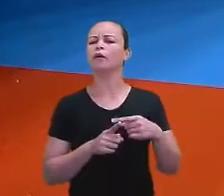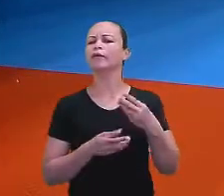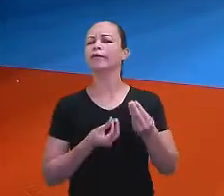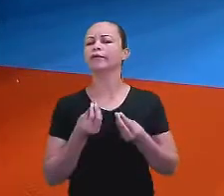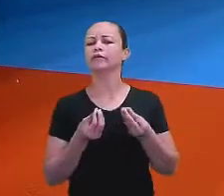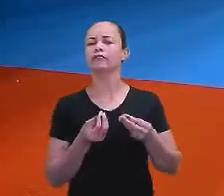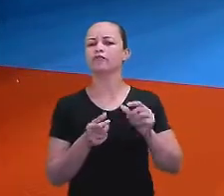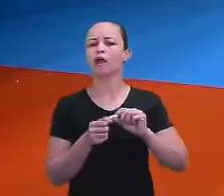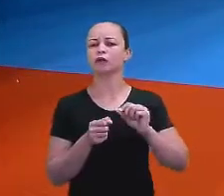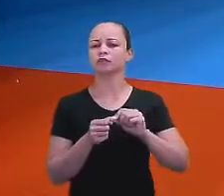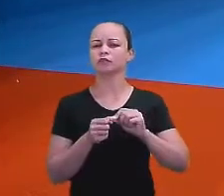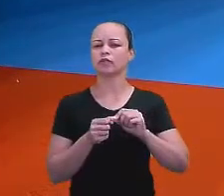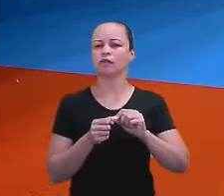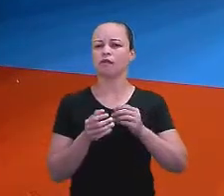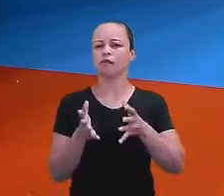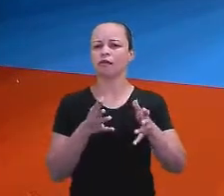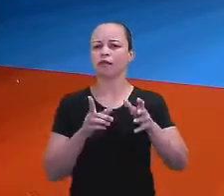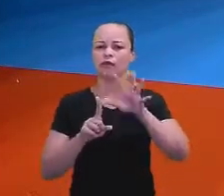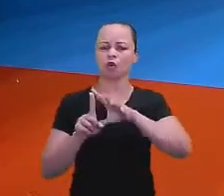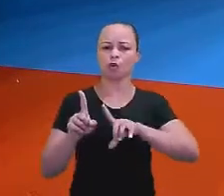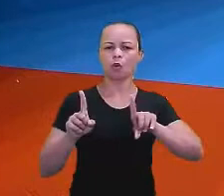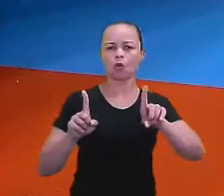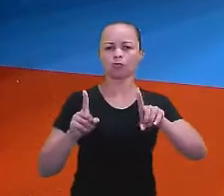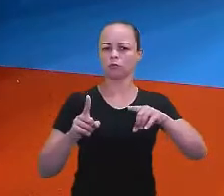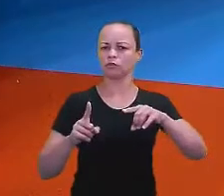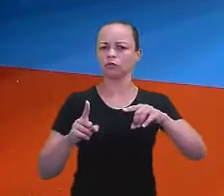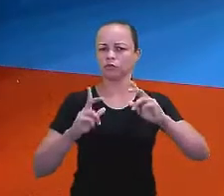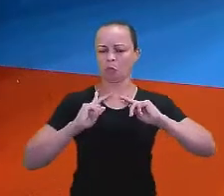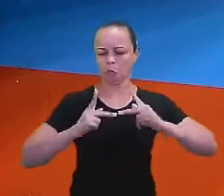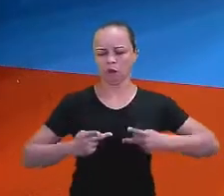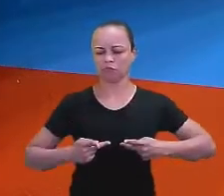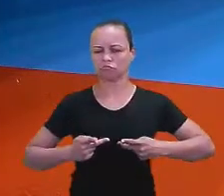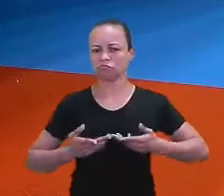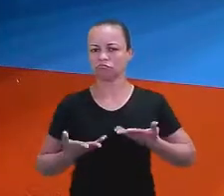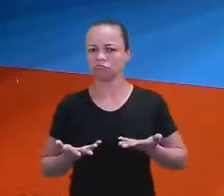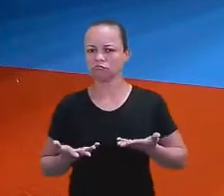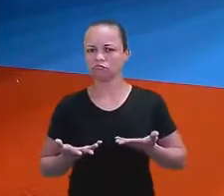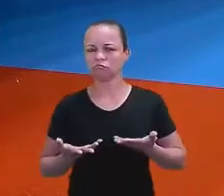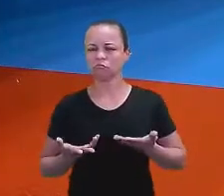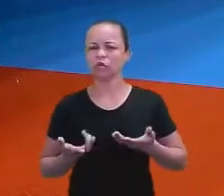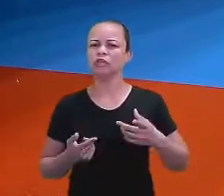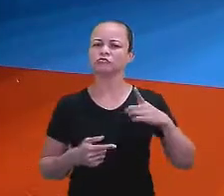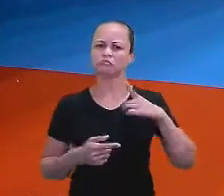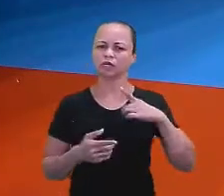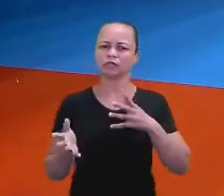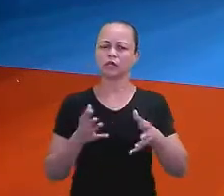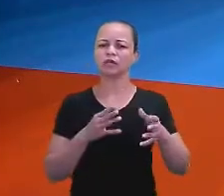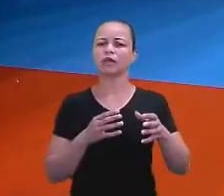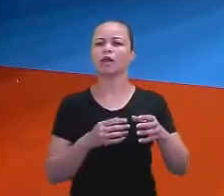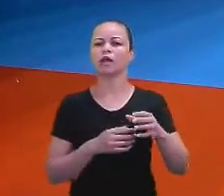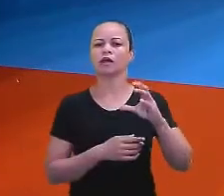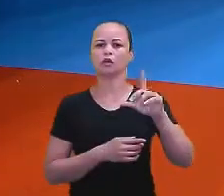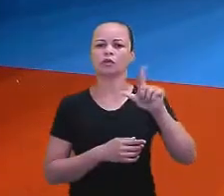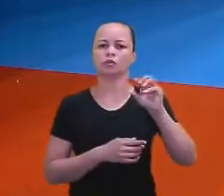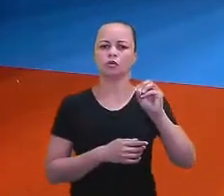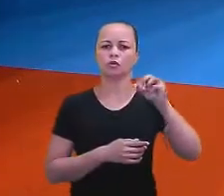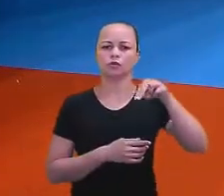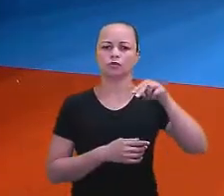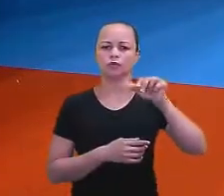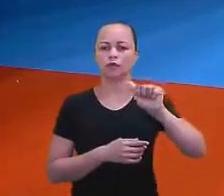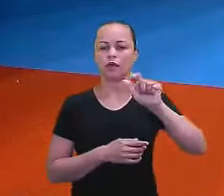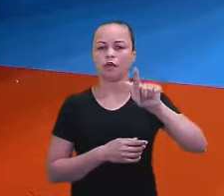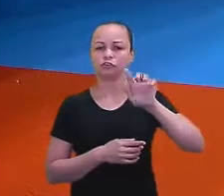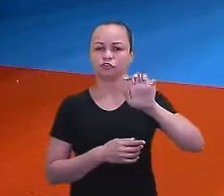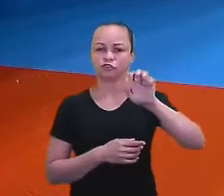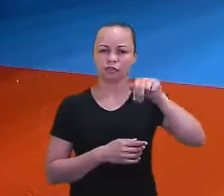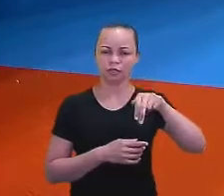clones humanos? Até porque já existem técnicas que é chamada de clonagem terapêutica. Mas aí são coisas que eu chamo a atenção de vocês para